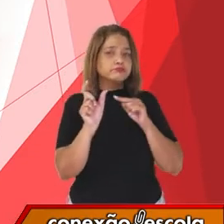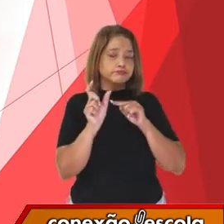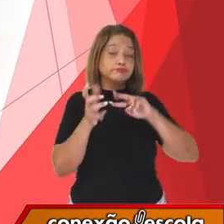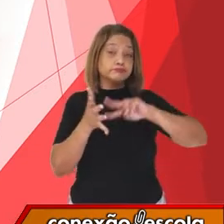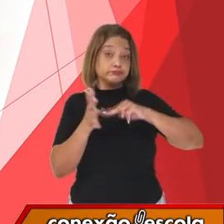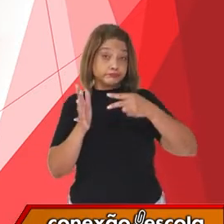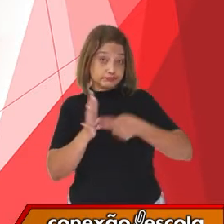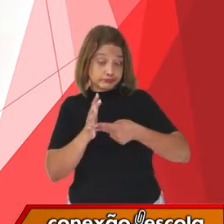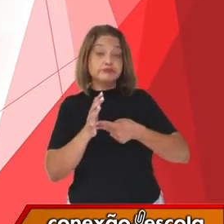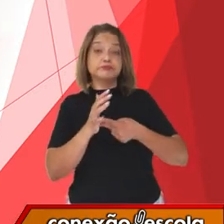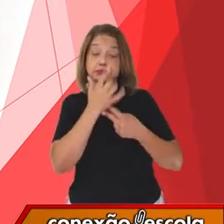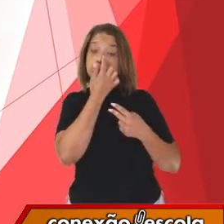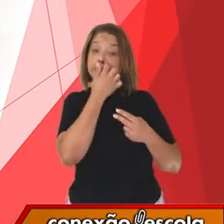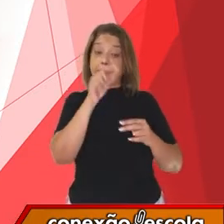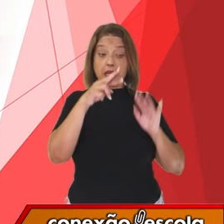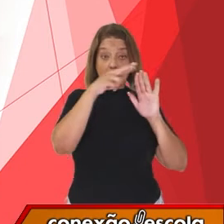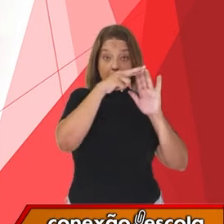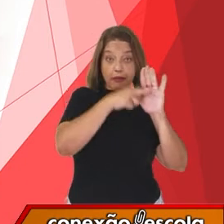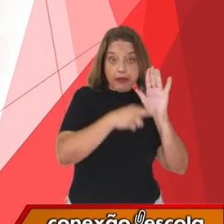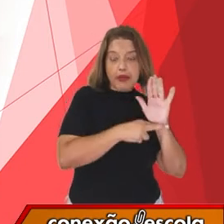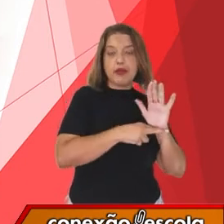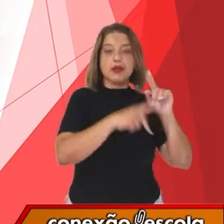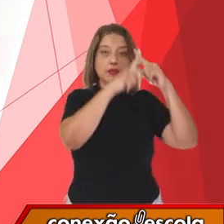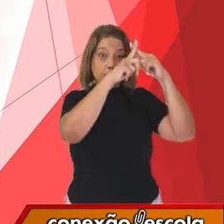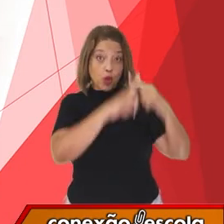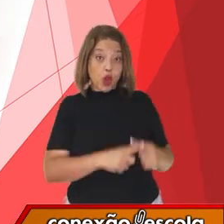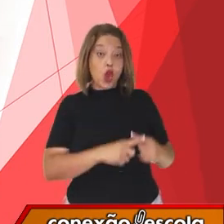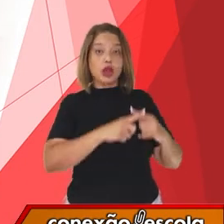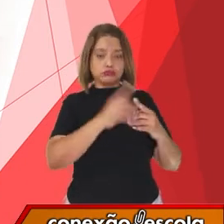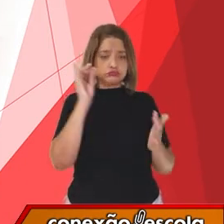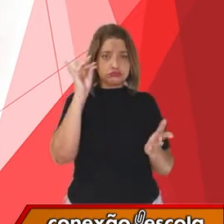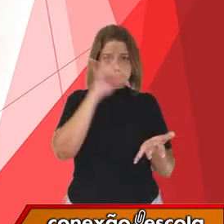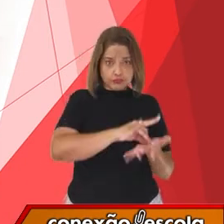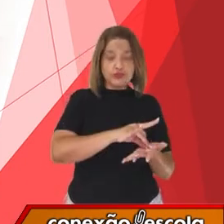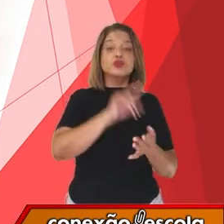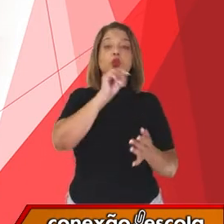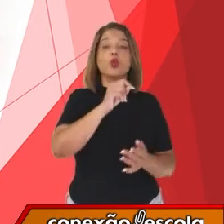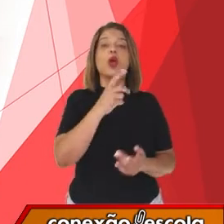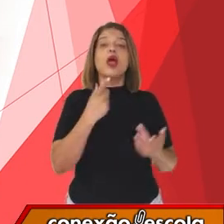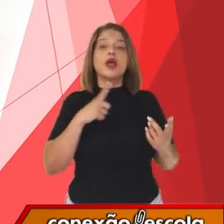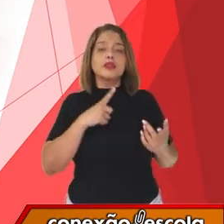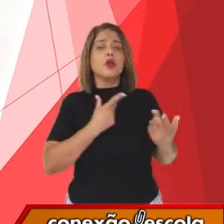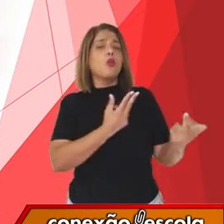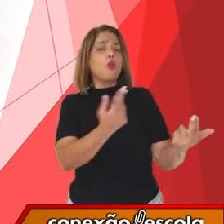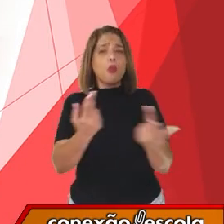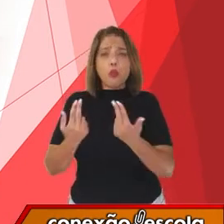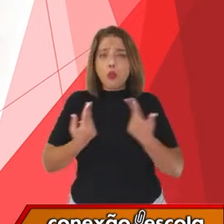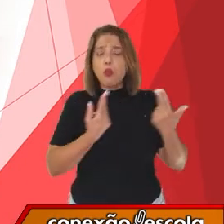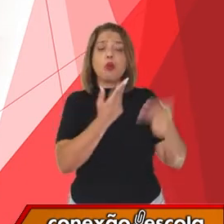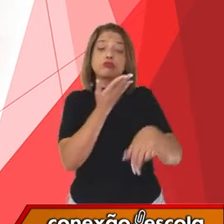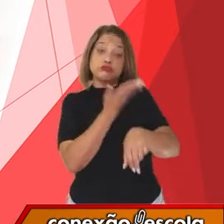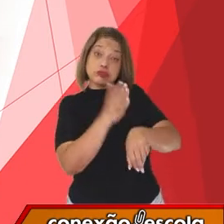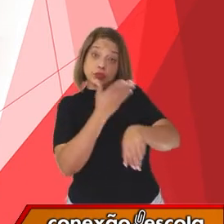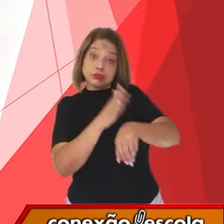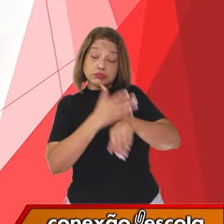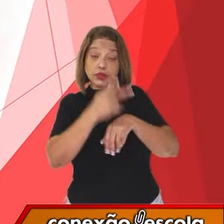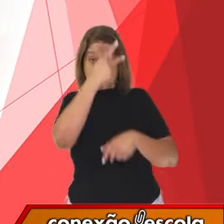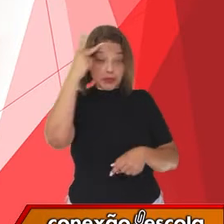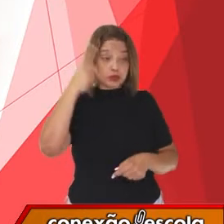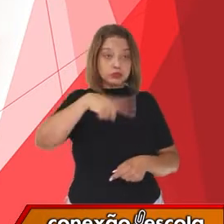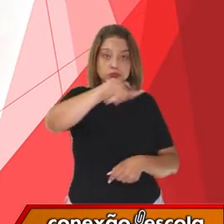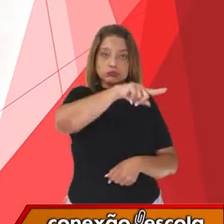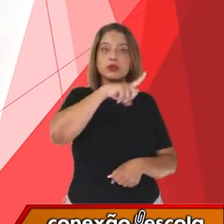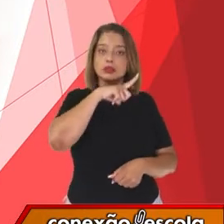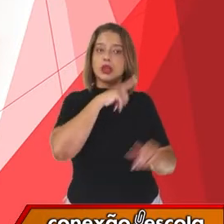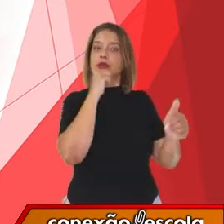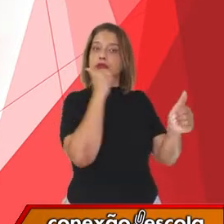Uma regra ou um campeonato oficial significa que ele é igual para todos os praticantes desse esporte